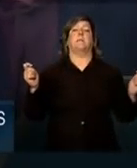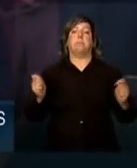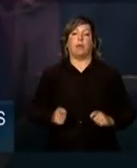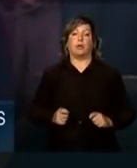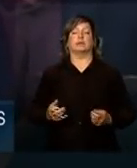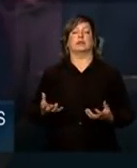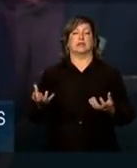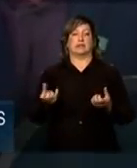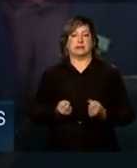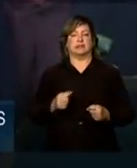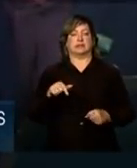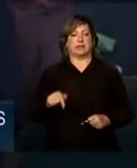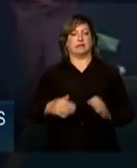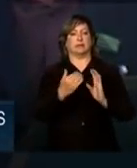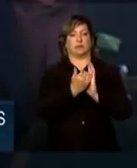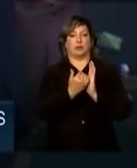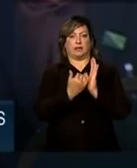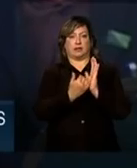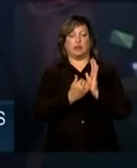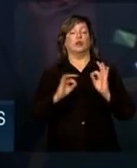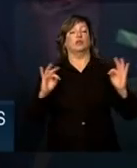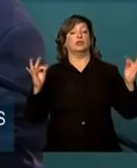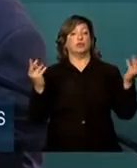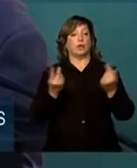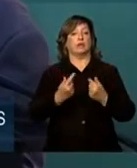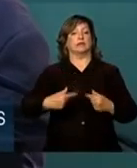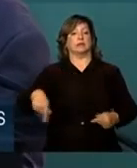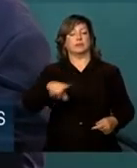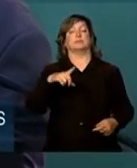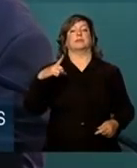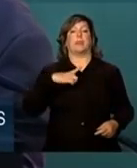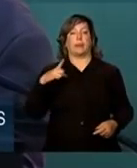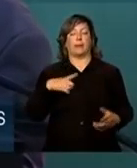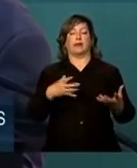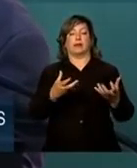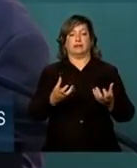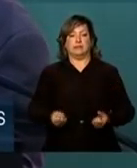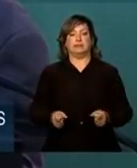beneficiados por esse programa, todos eles estão recebendo.